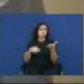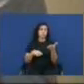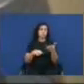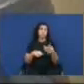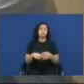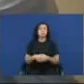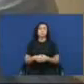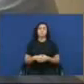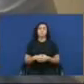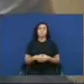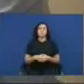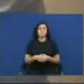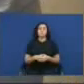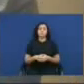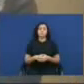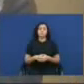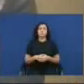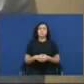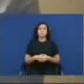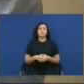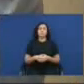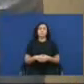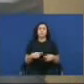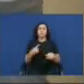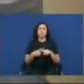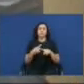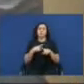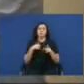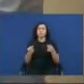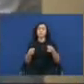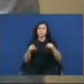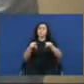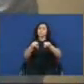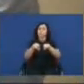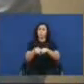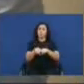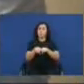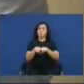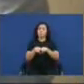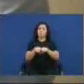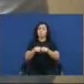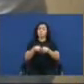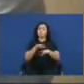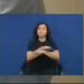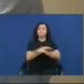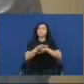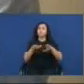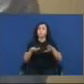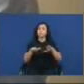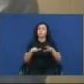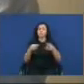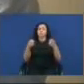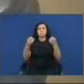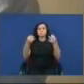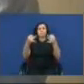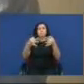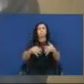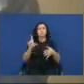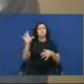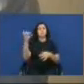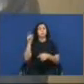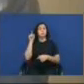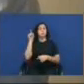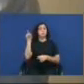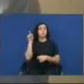foi colocado sobre convênio que foi cessado e algumas coisas que estavam ocorrendo